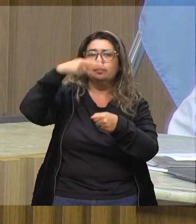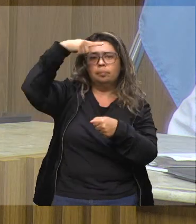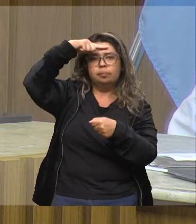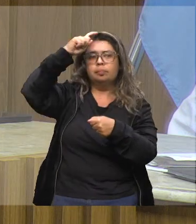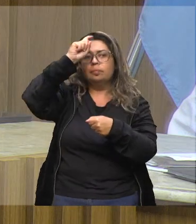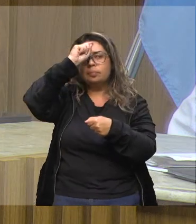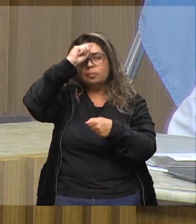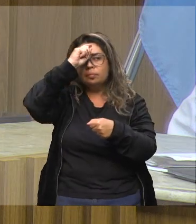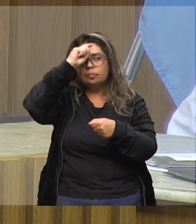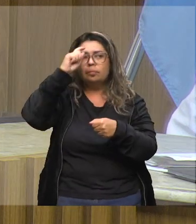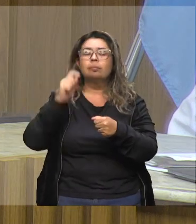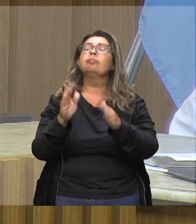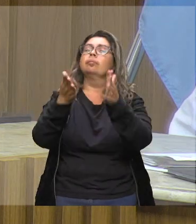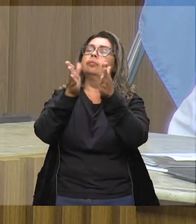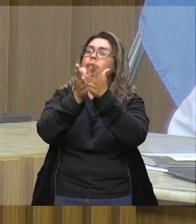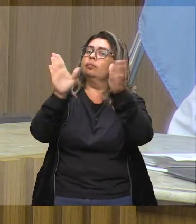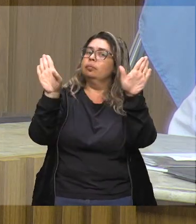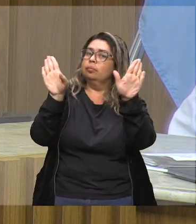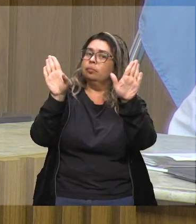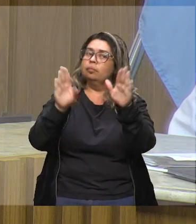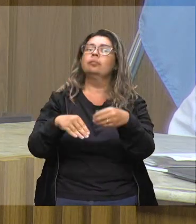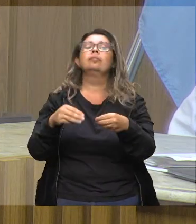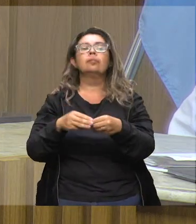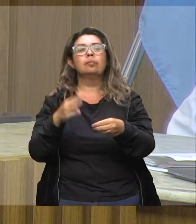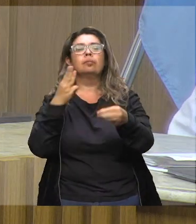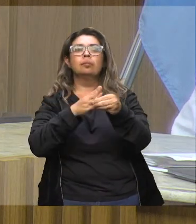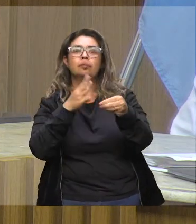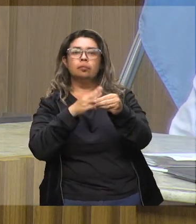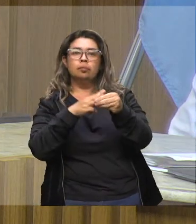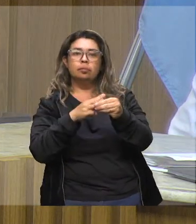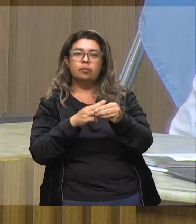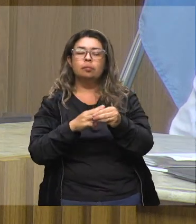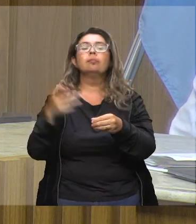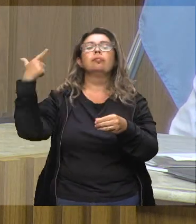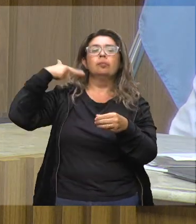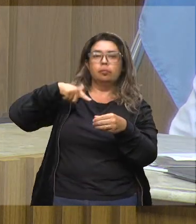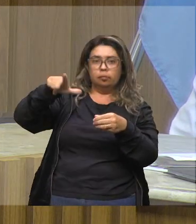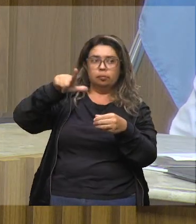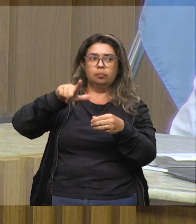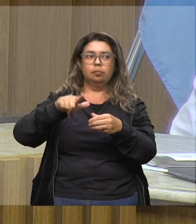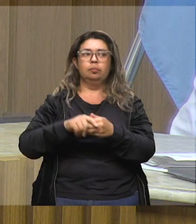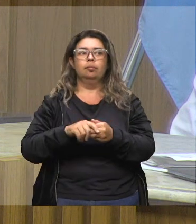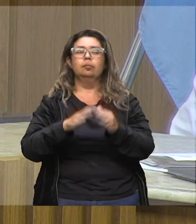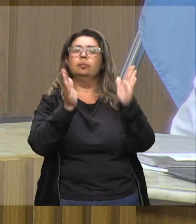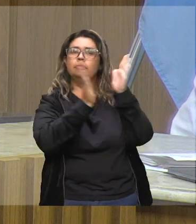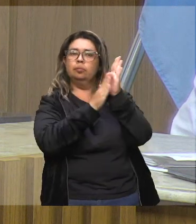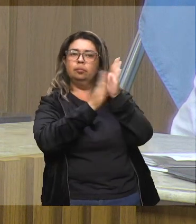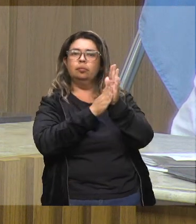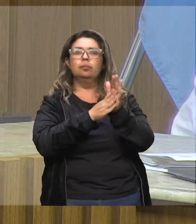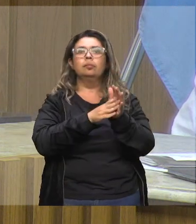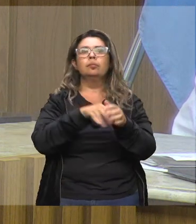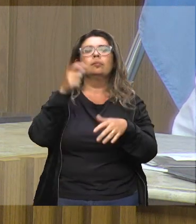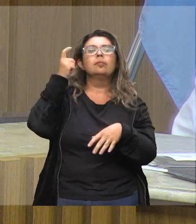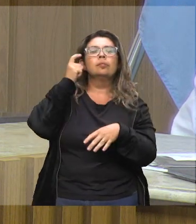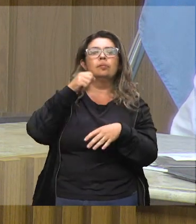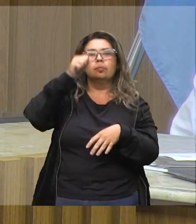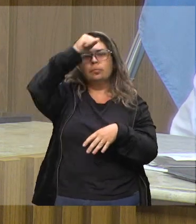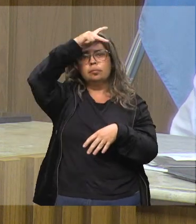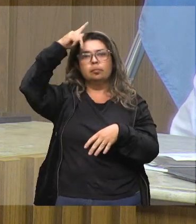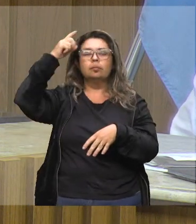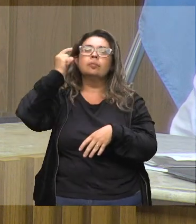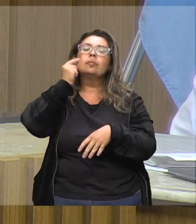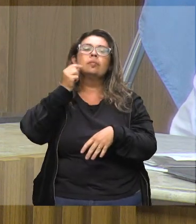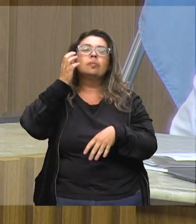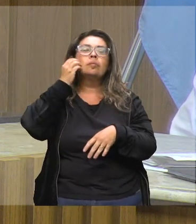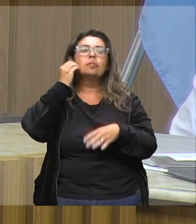está ruída, e o município foi lá e colocou uma pilastra no lugar. Basicamente é isso. Parabéns, prefeito Zé Fernandes, parabéns,